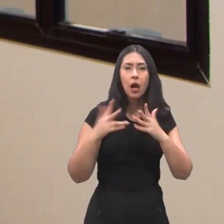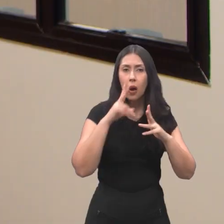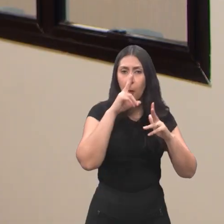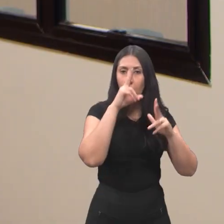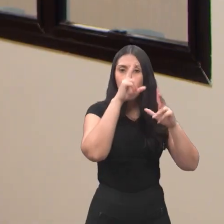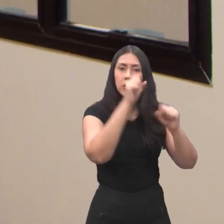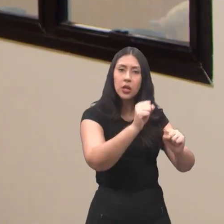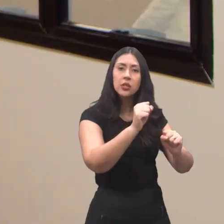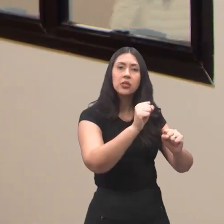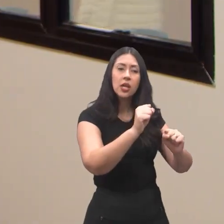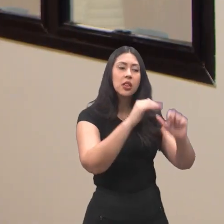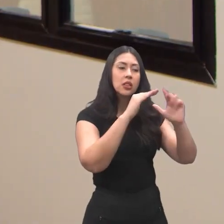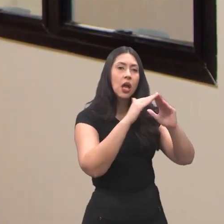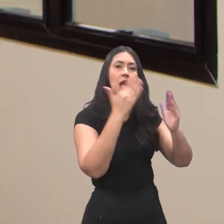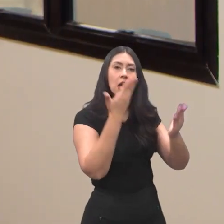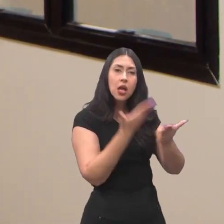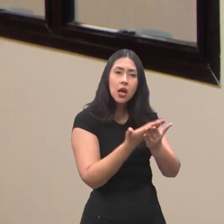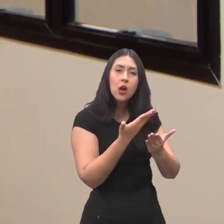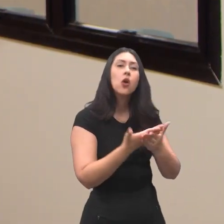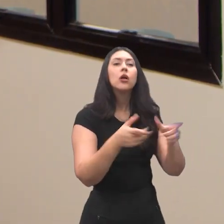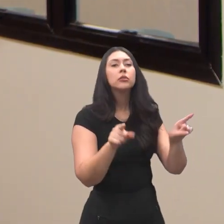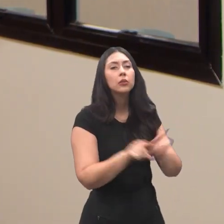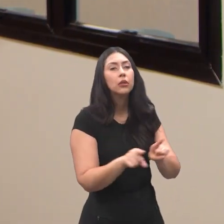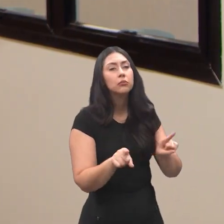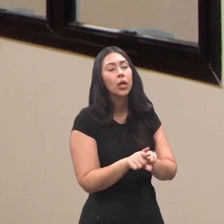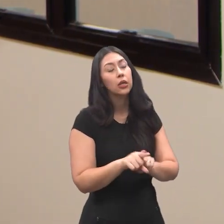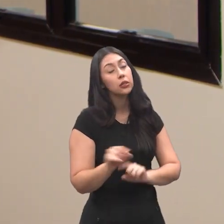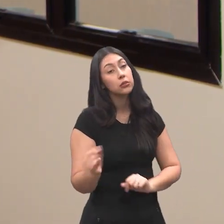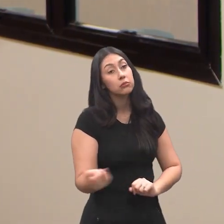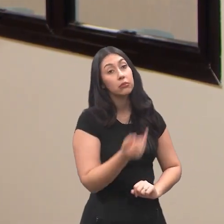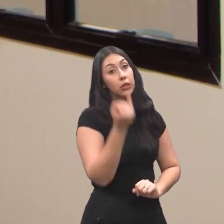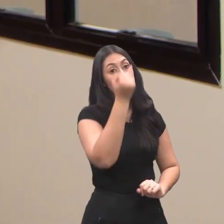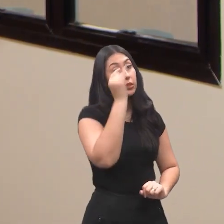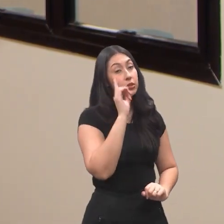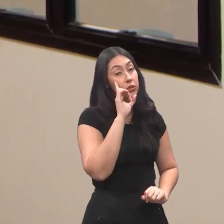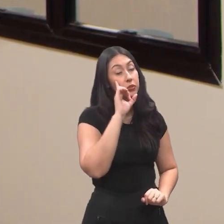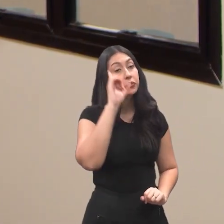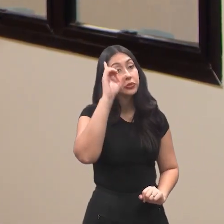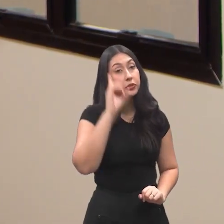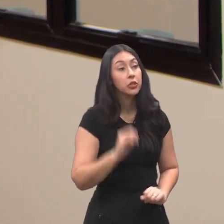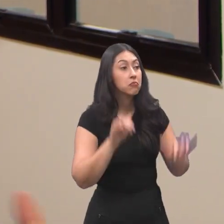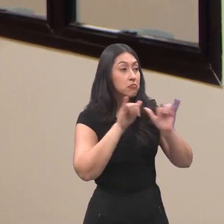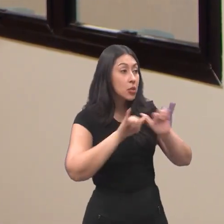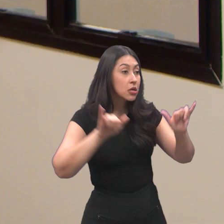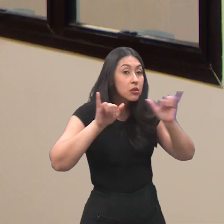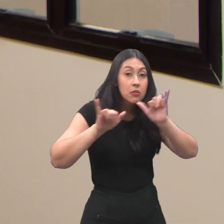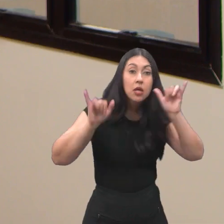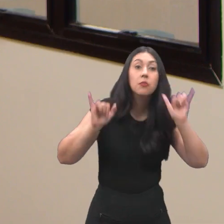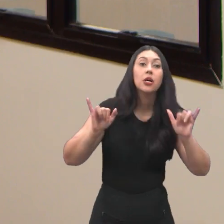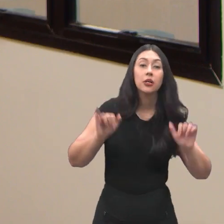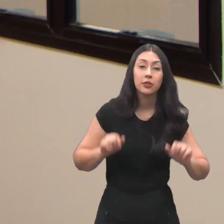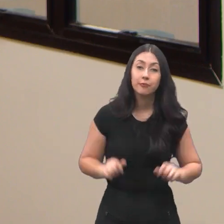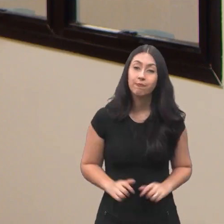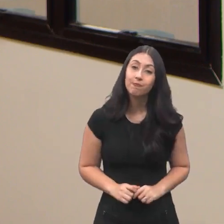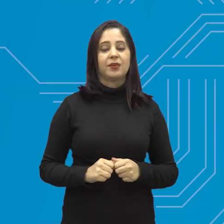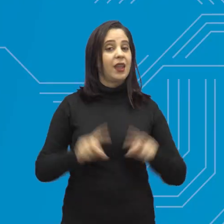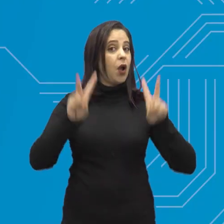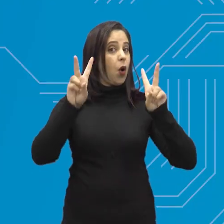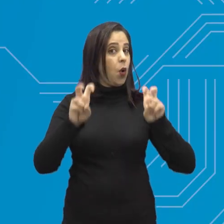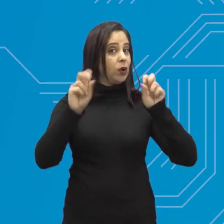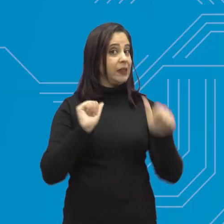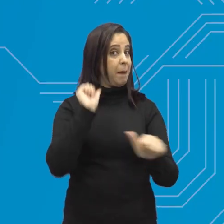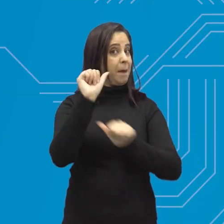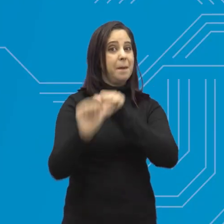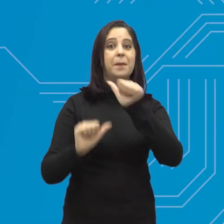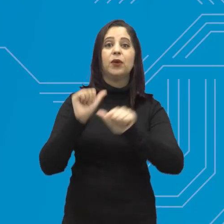debates, fortalecer nas escolas municipais a importância dessa data, divulgando e resgatando tudo isso.